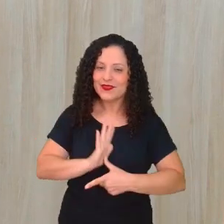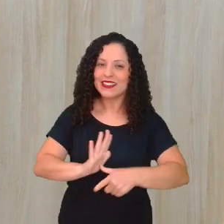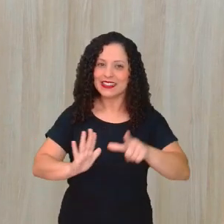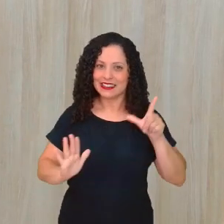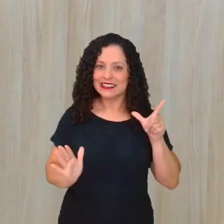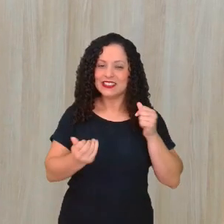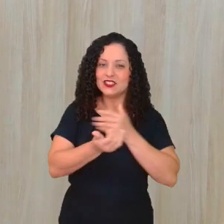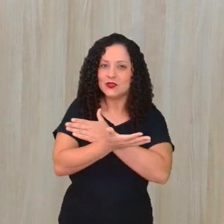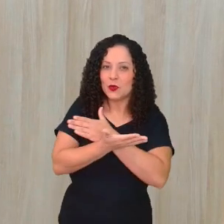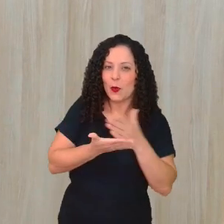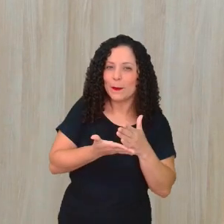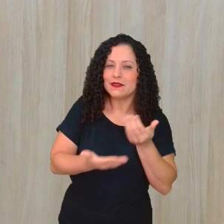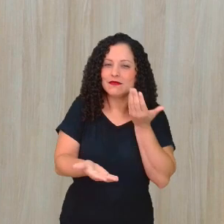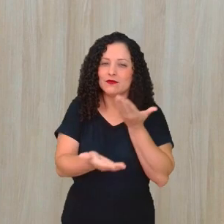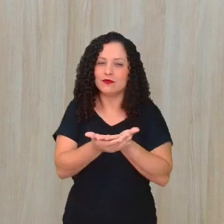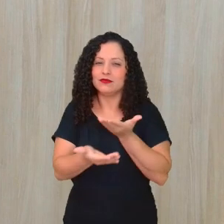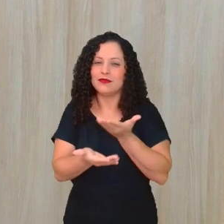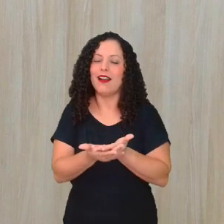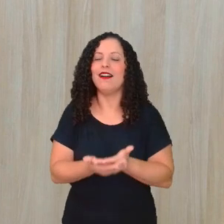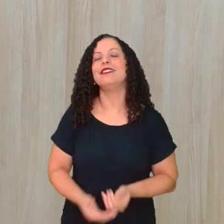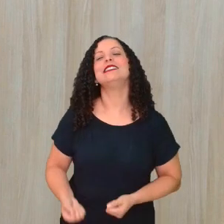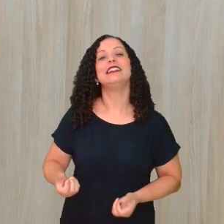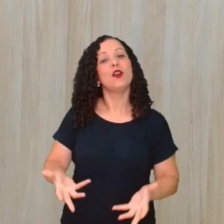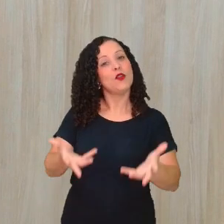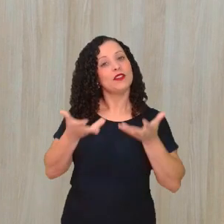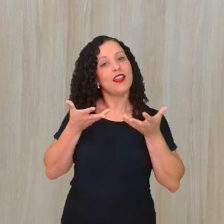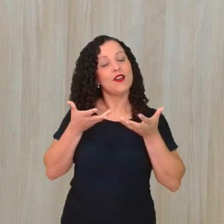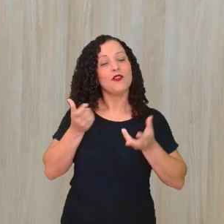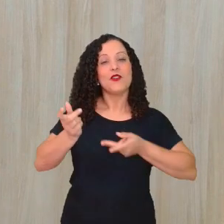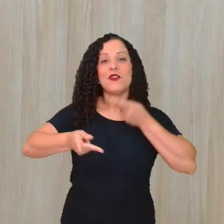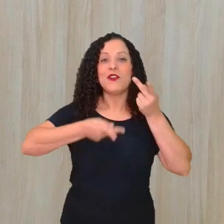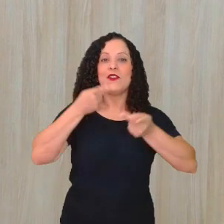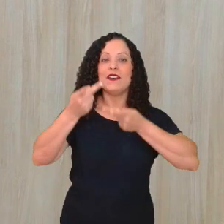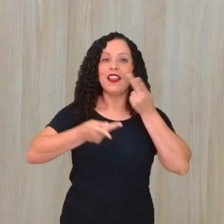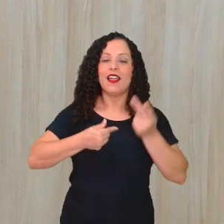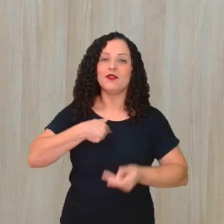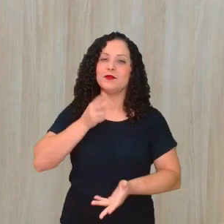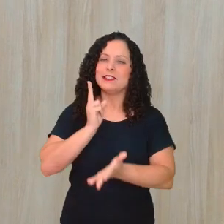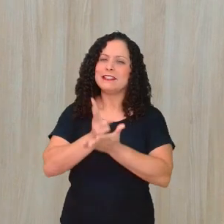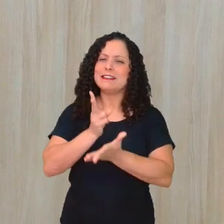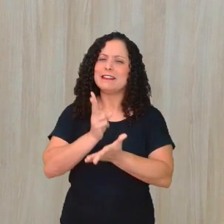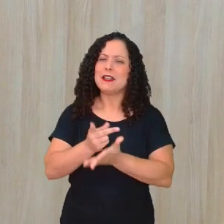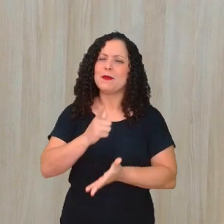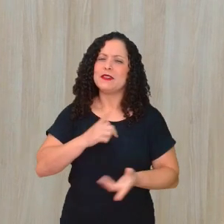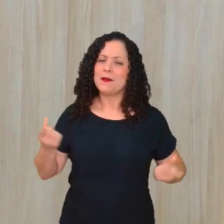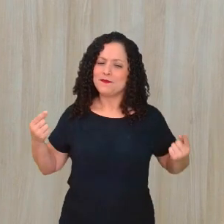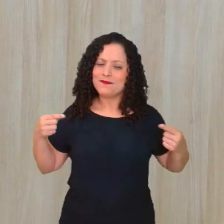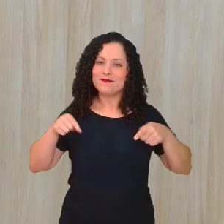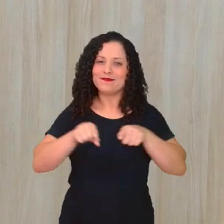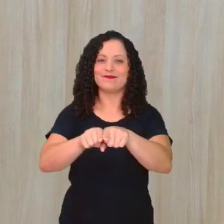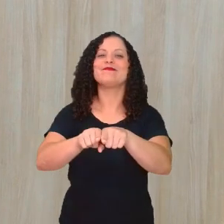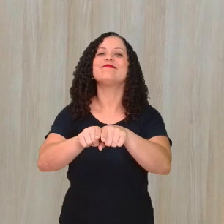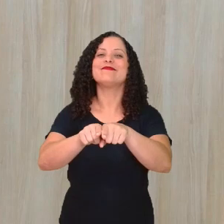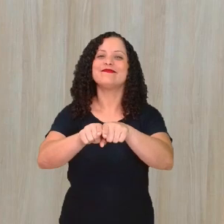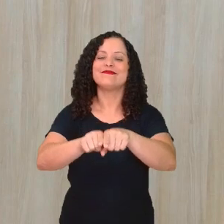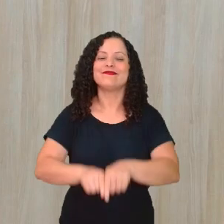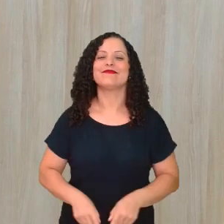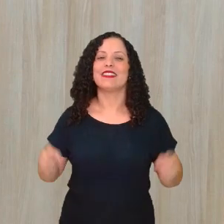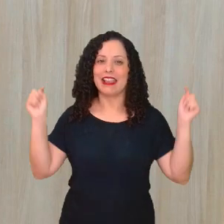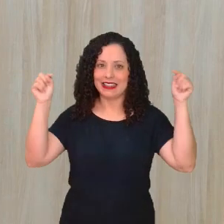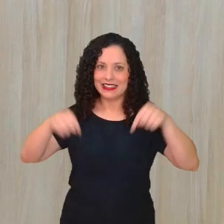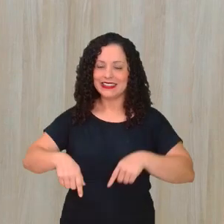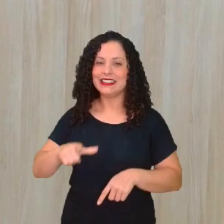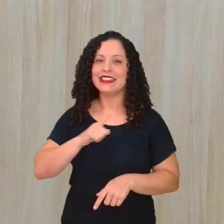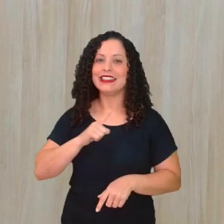começar a trabalhar aqui o tema da aula, eu quero dizer que eu ando sempre muito bem acompanhada, certo? A gente conta